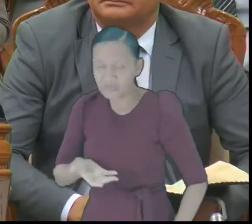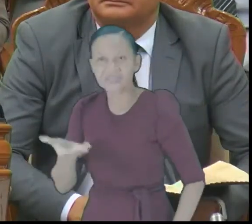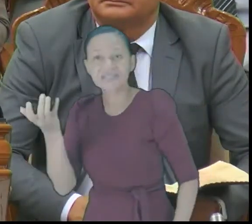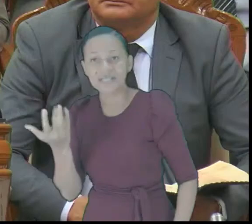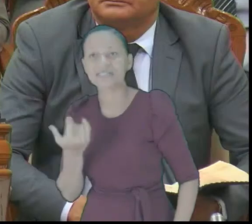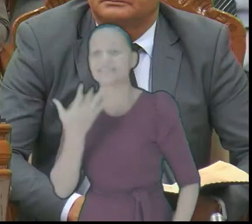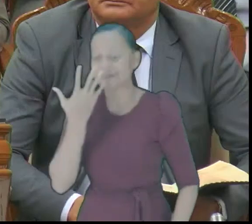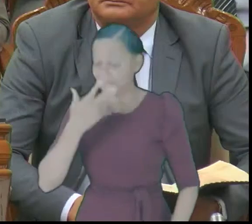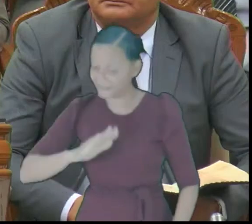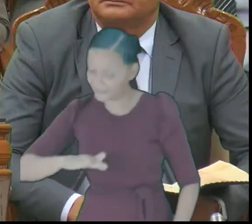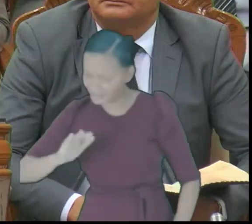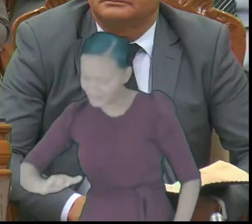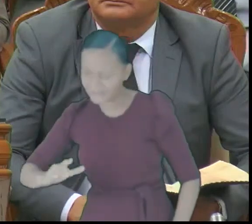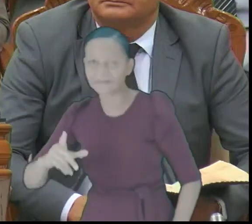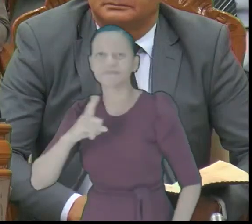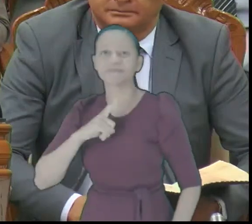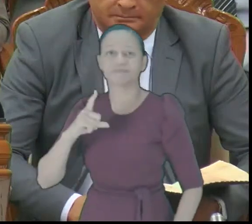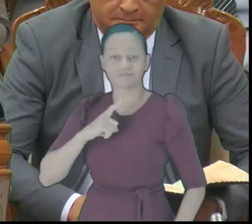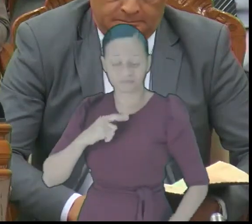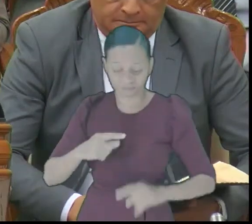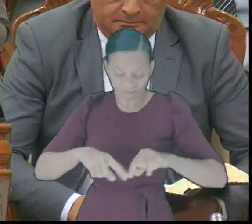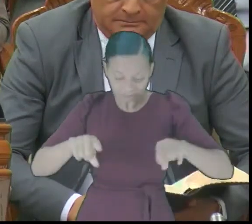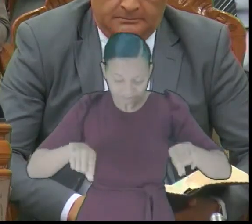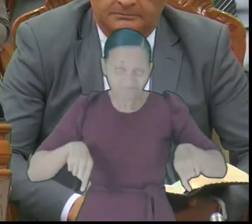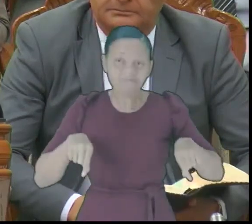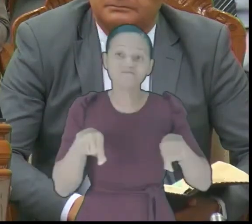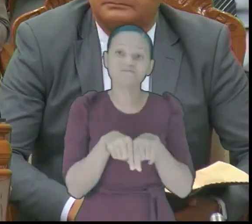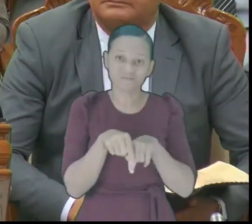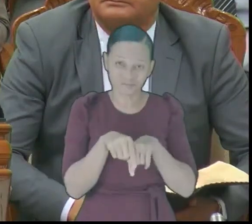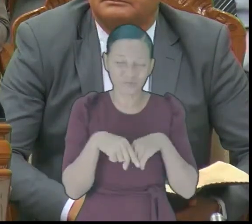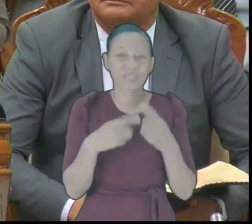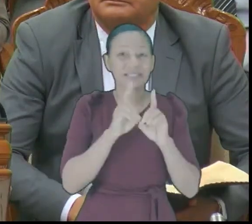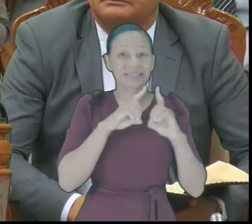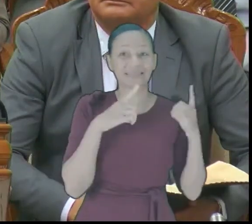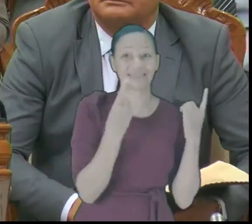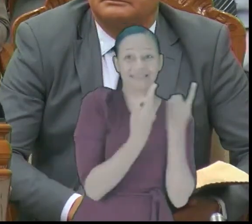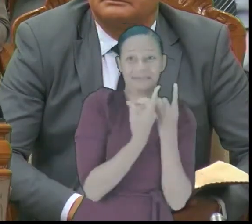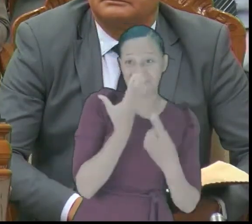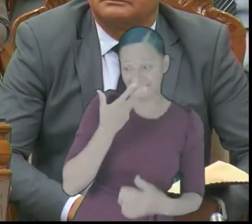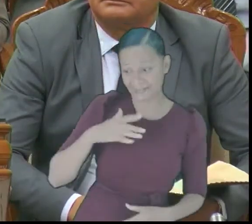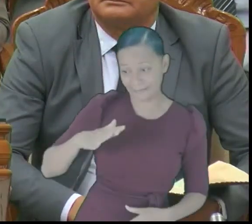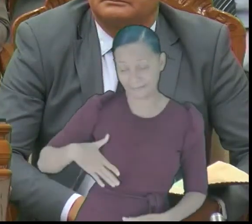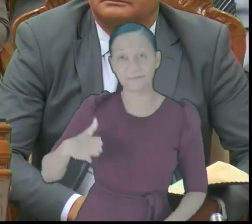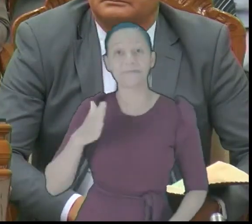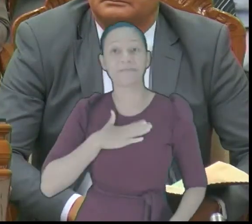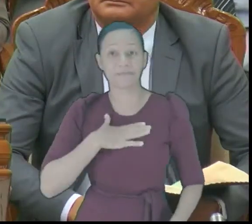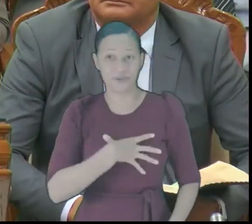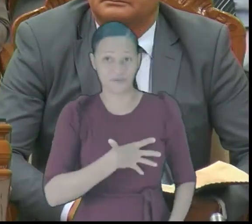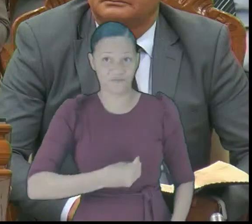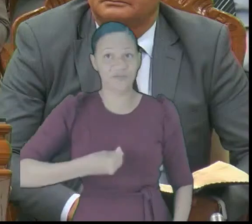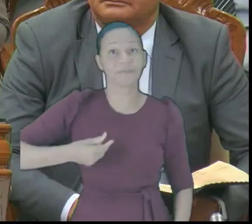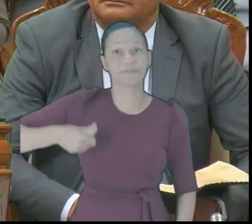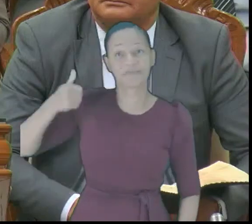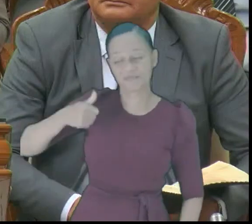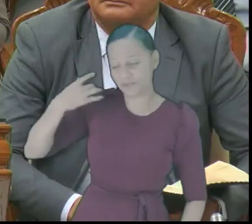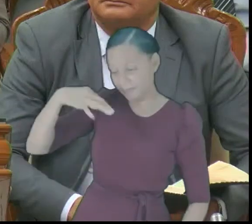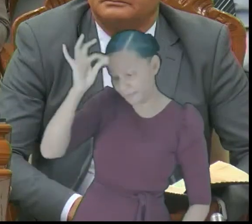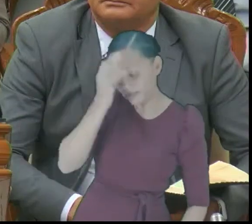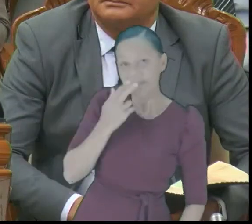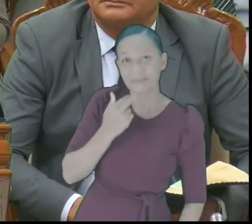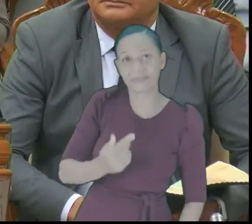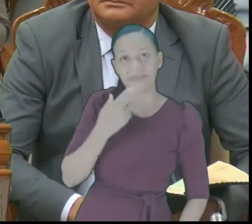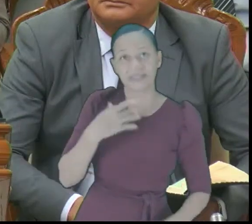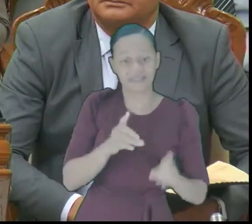criança, a classe no departamento infantil. Meu filho mais velho, ele foi batizado no Espírito Santo